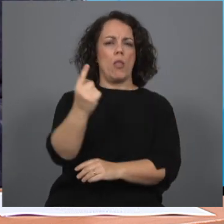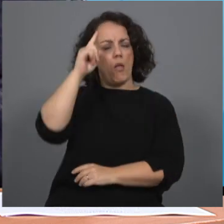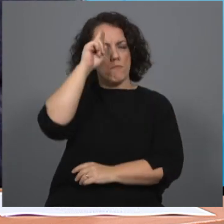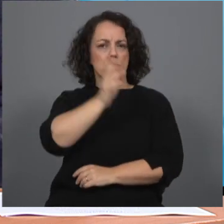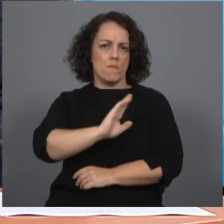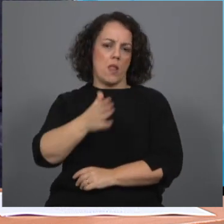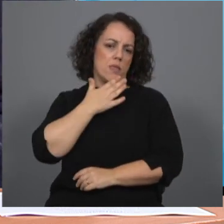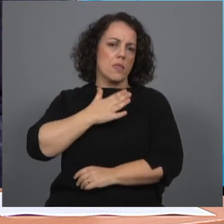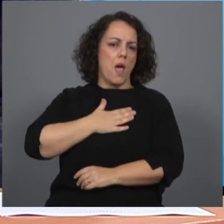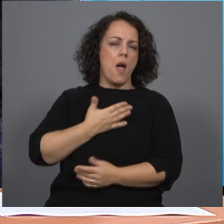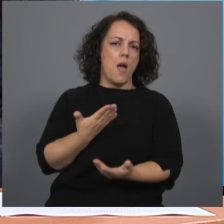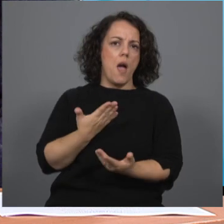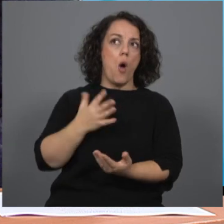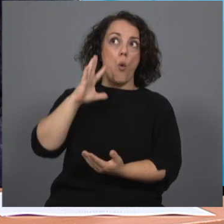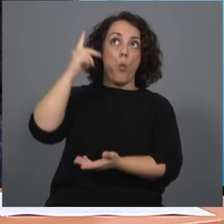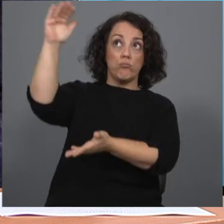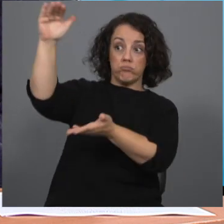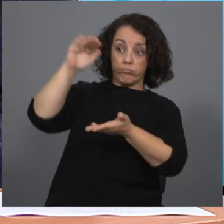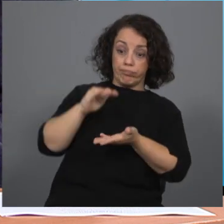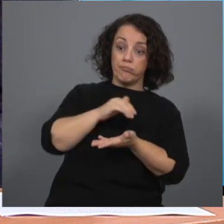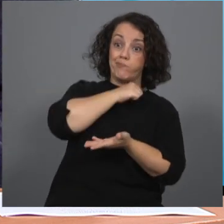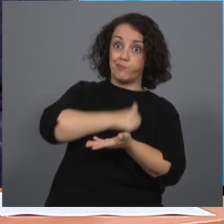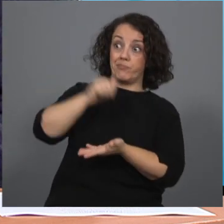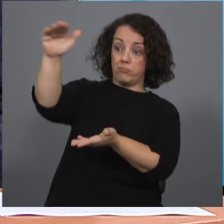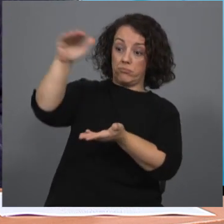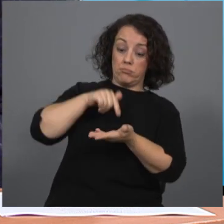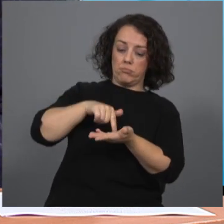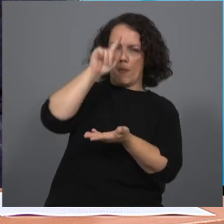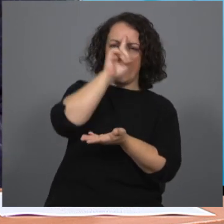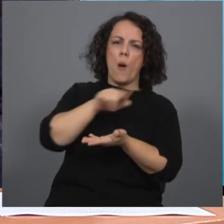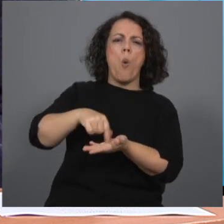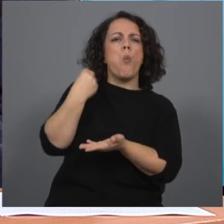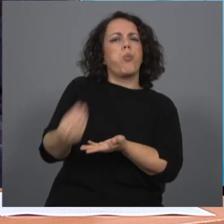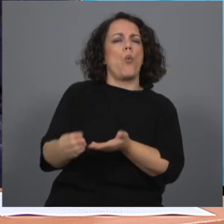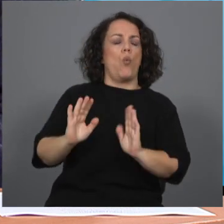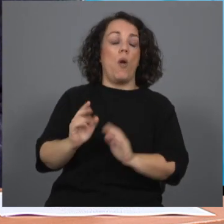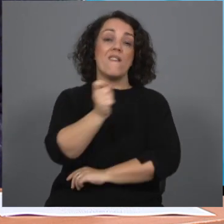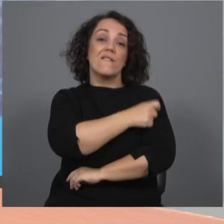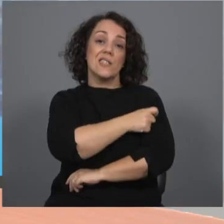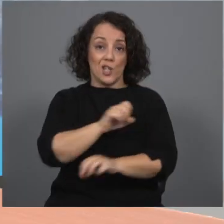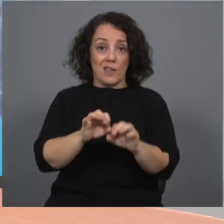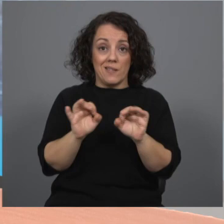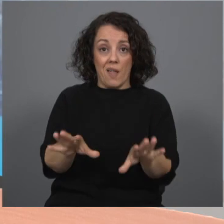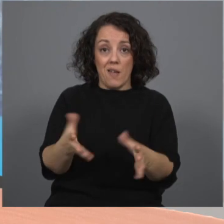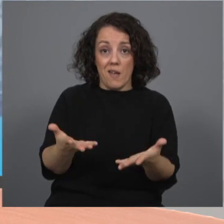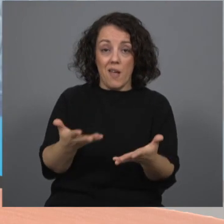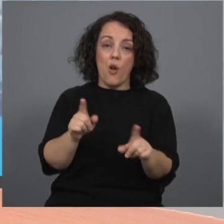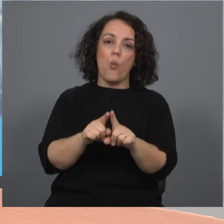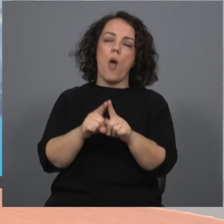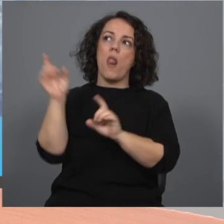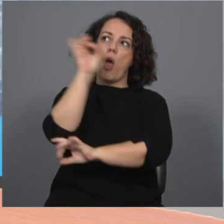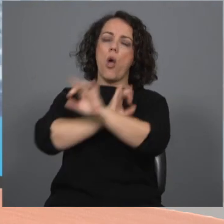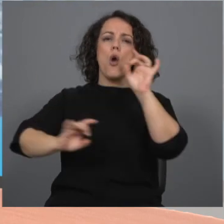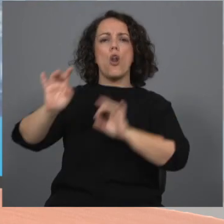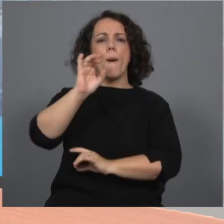que uma coisa que cá chega e que seja autorizada é mesmo uma coisa de alta qualidade. E no caso da vacinação também é uma validação europeia, não é? É